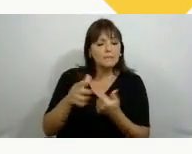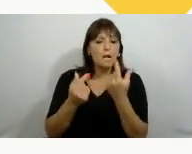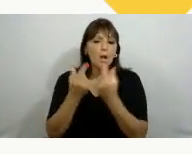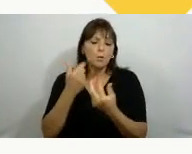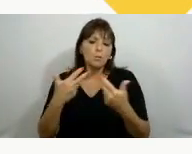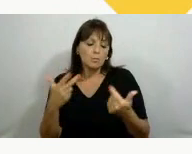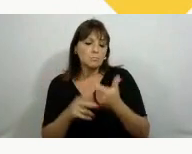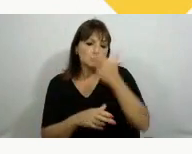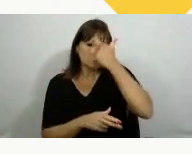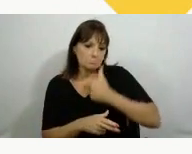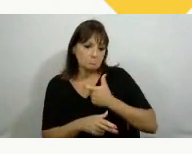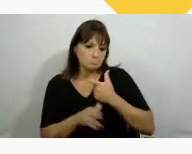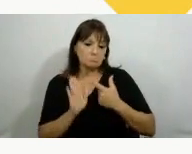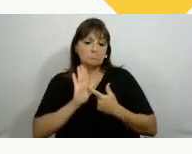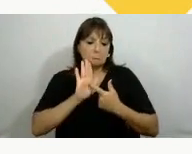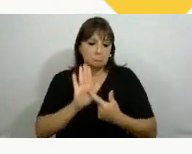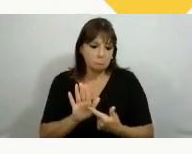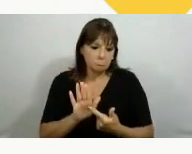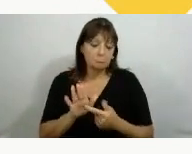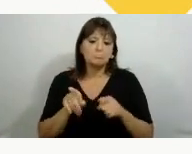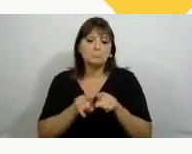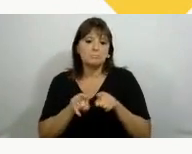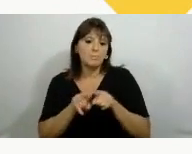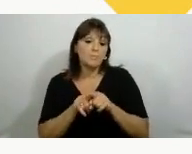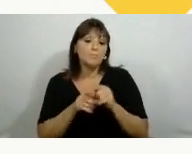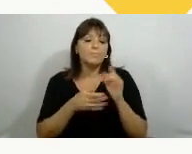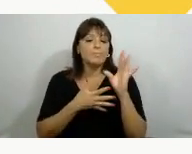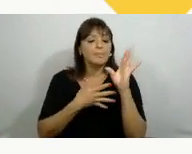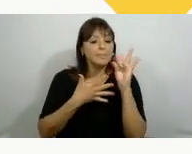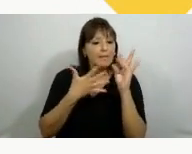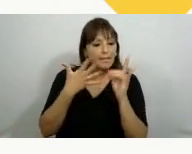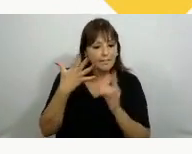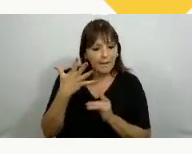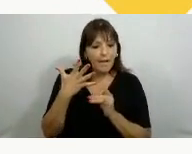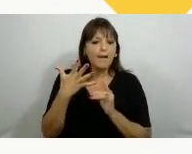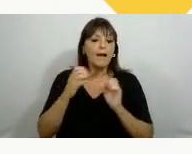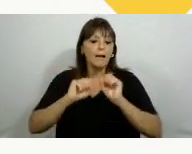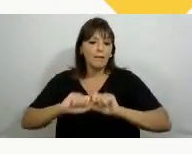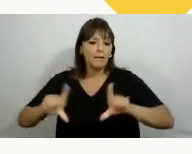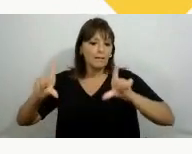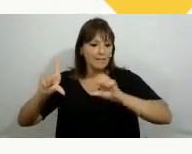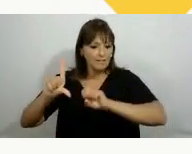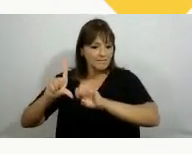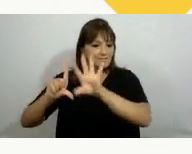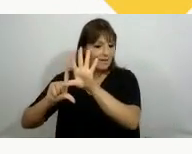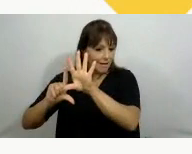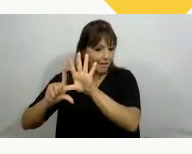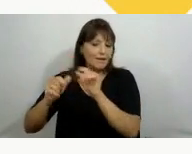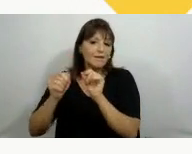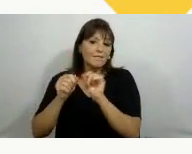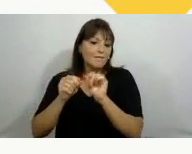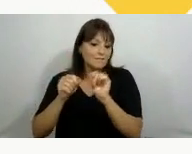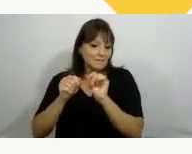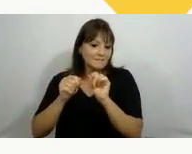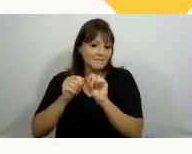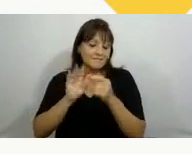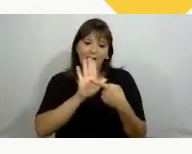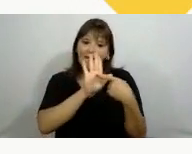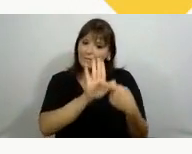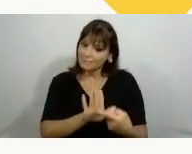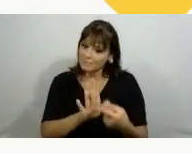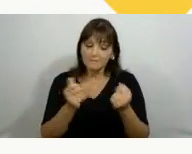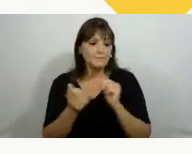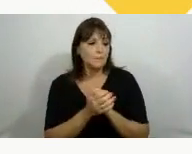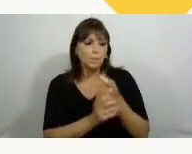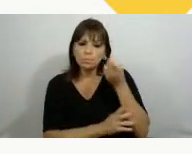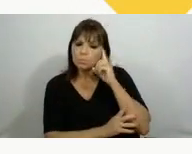acharem relevante, apresentar algum detalhe do slide de vocês também, quando forem fazer alguma apresentação, do dia a dia de trabalho, que a gente